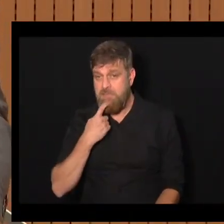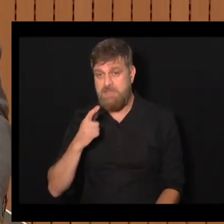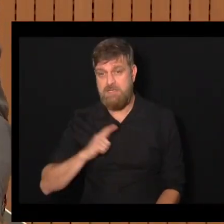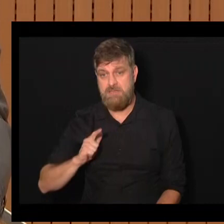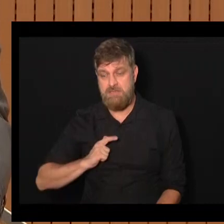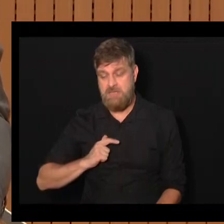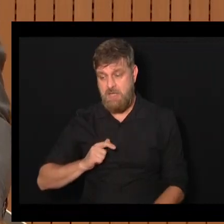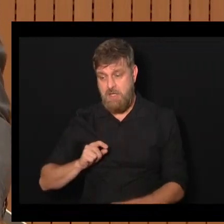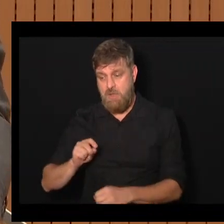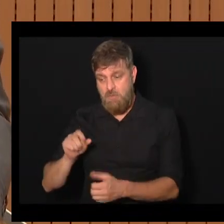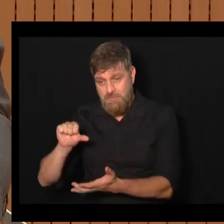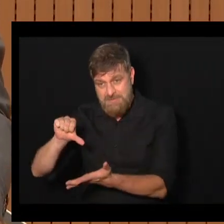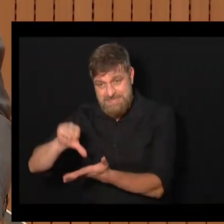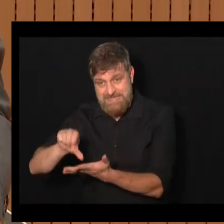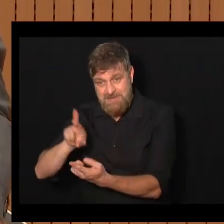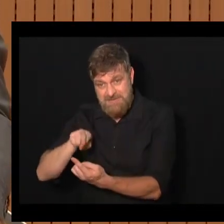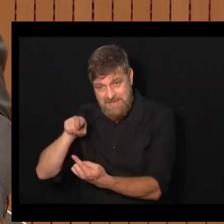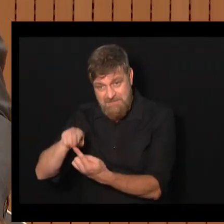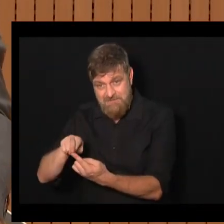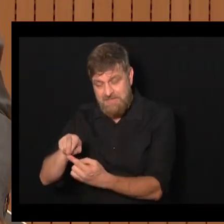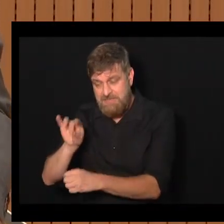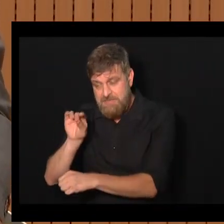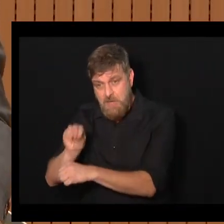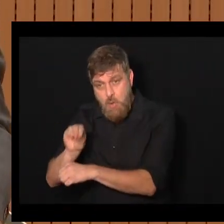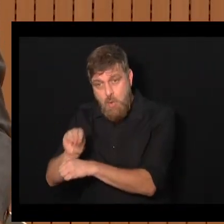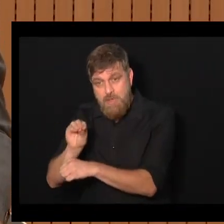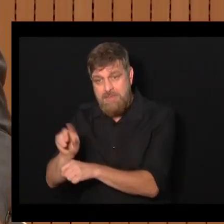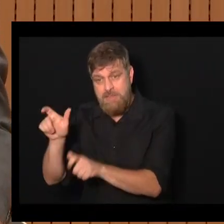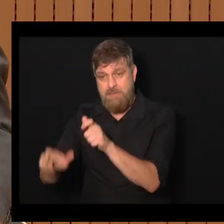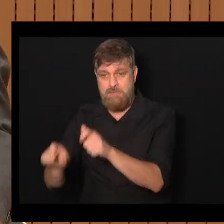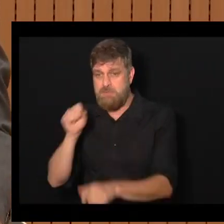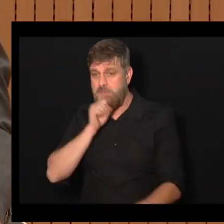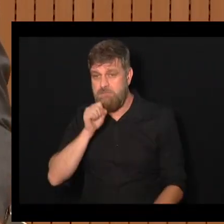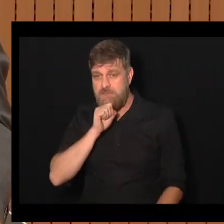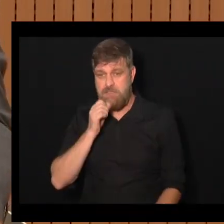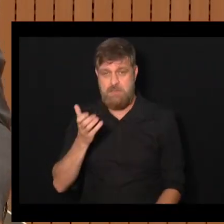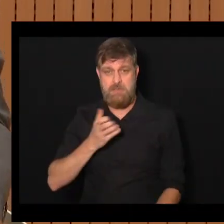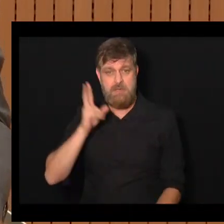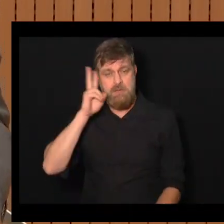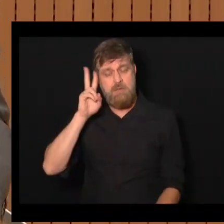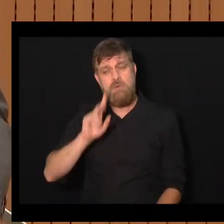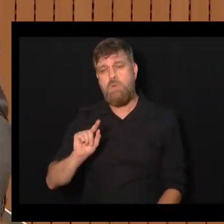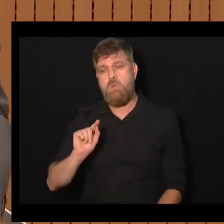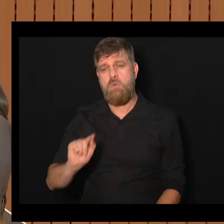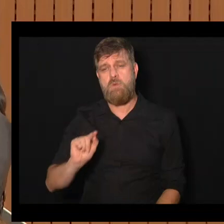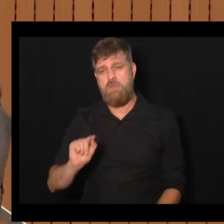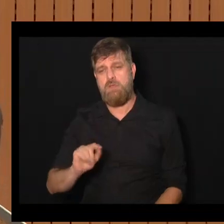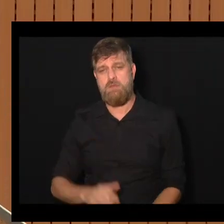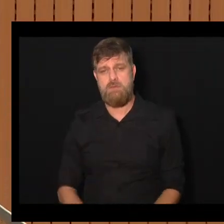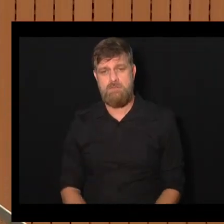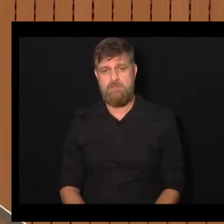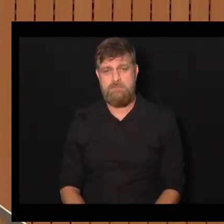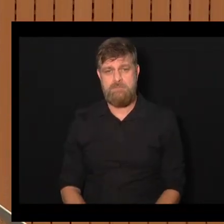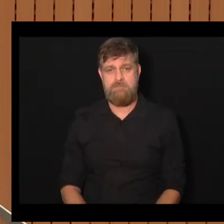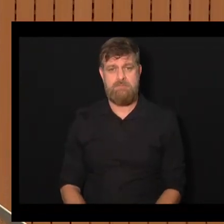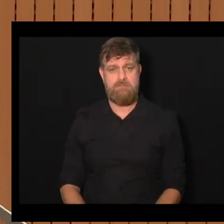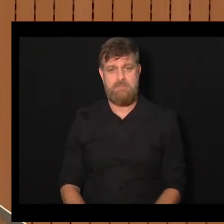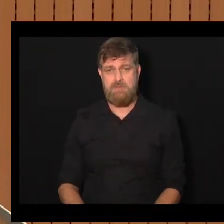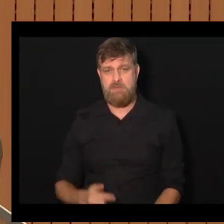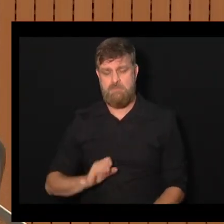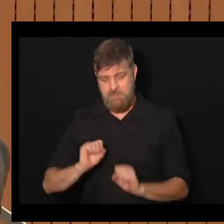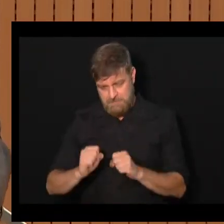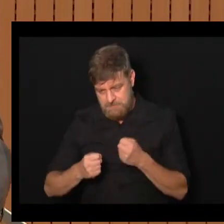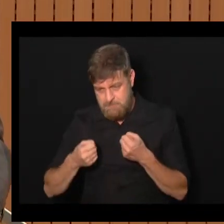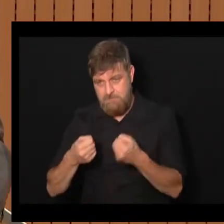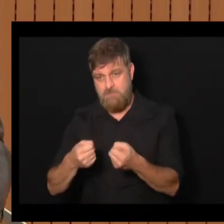idosos, Centro de Atendimento Integral ao Idoso. Quero lembrar aqui, né, que não vou poupar